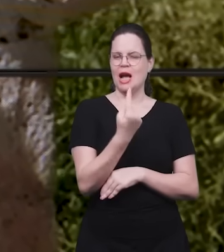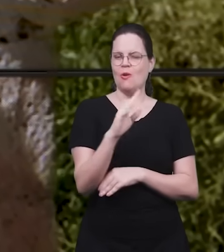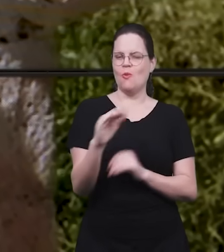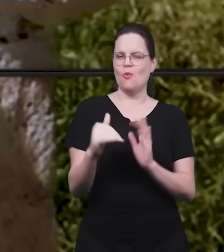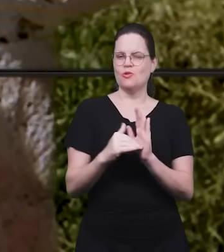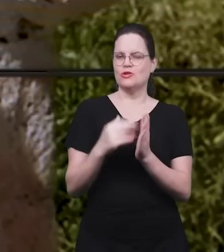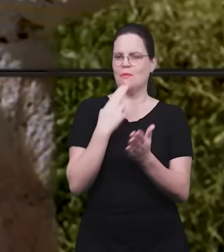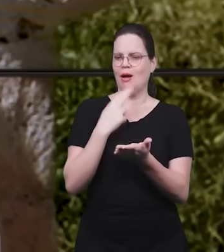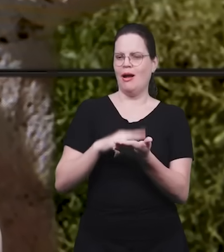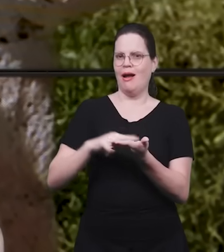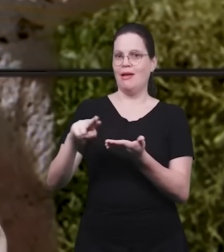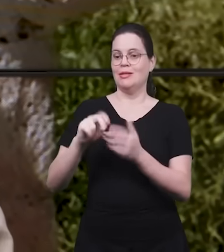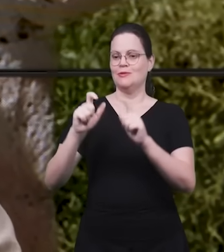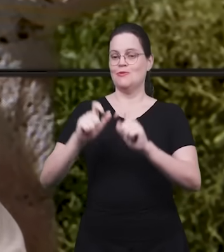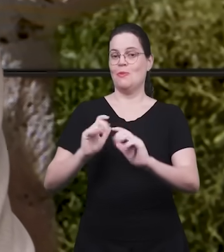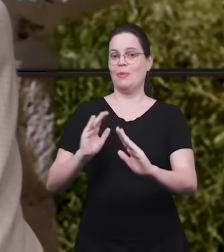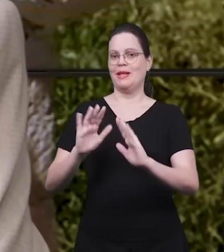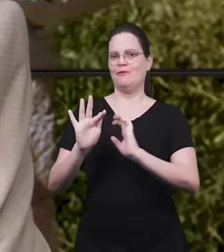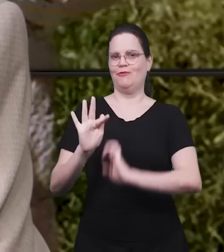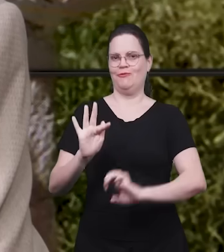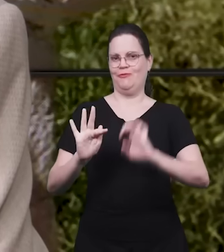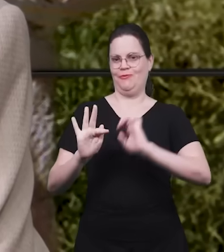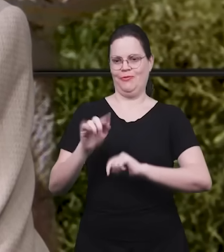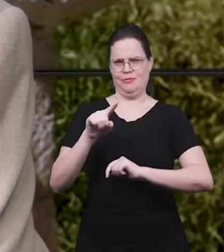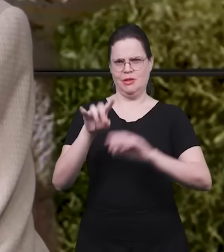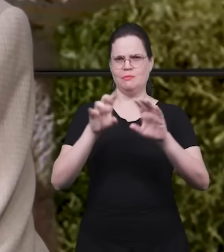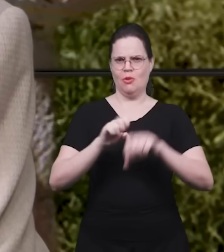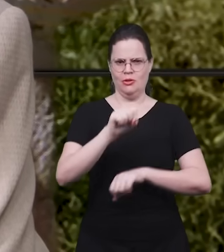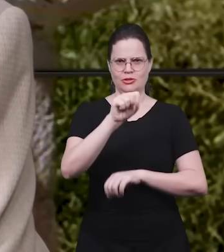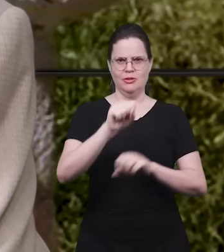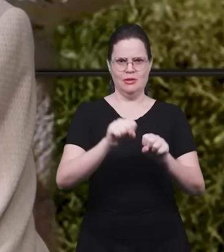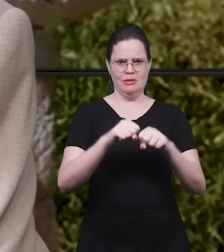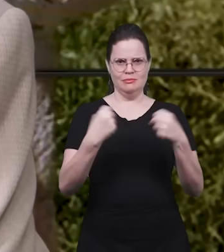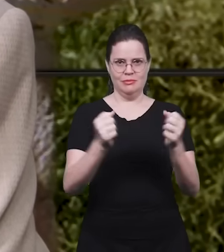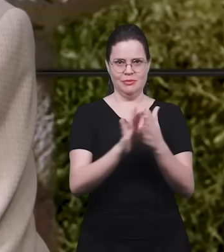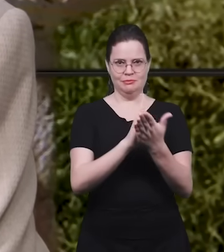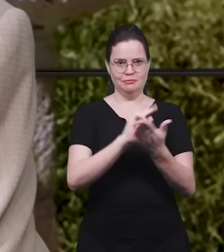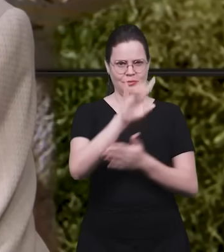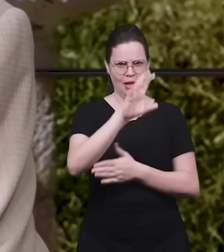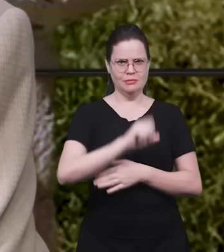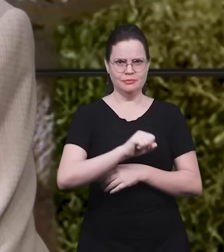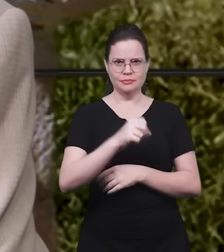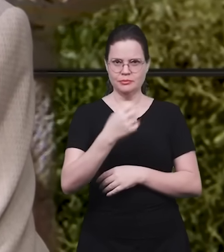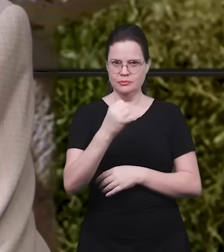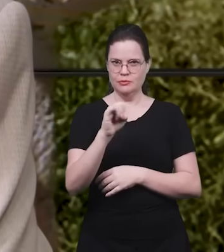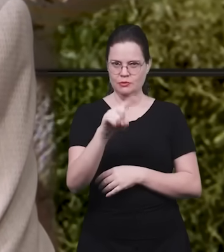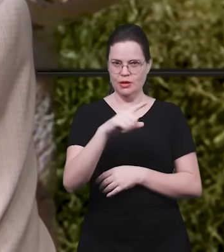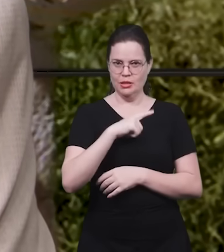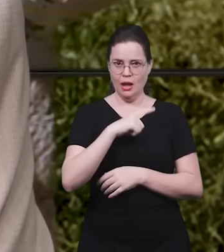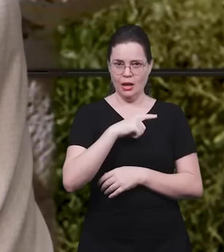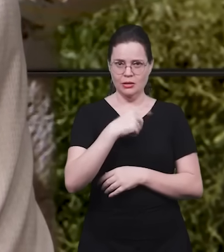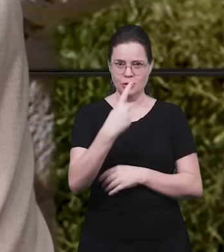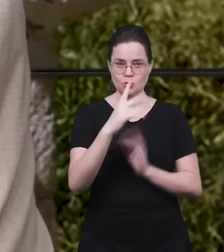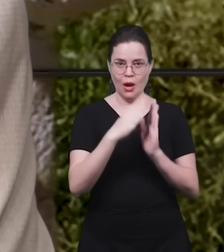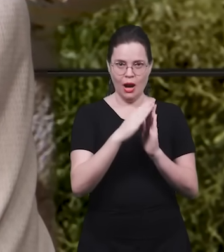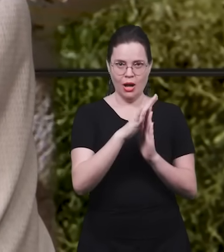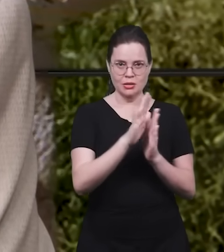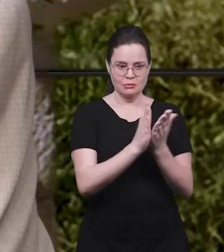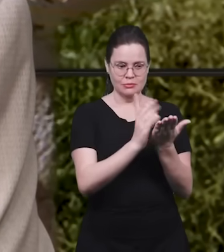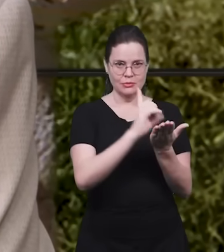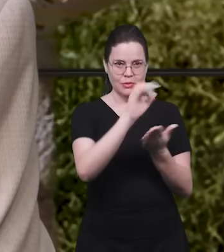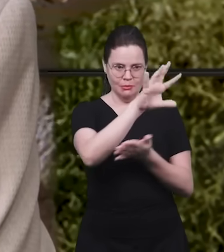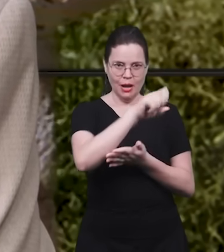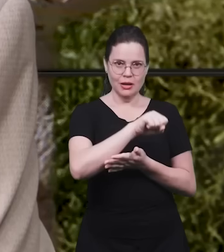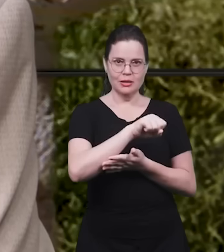carta à Igreja de Filadélfia. Você pode abrir o livro de Apocalipse no capítulo 3. Aliás, se você tiver uma Bíblia,